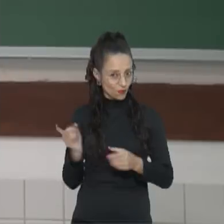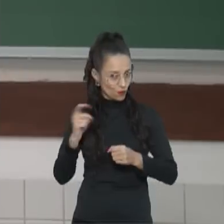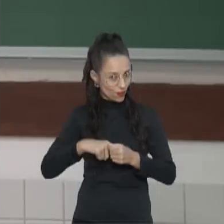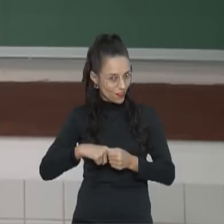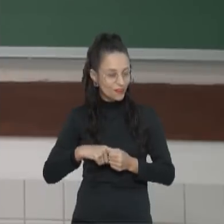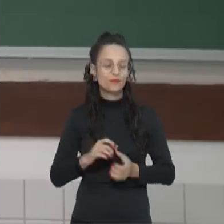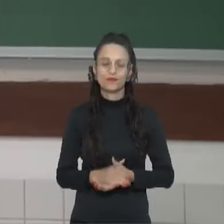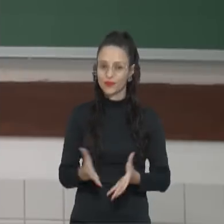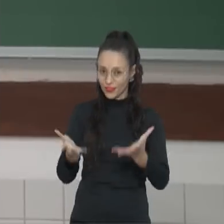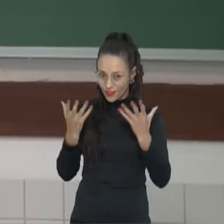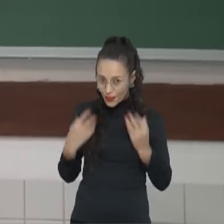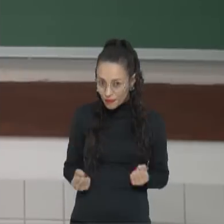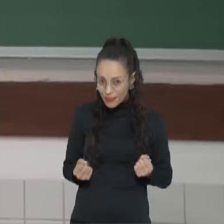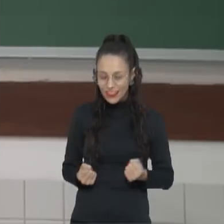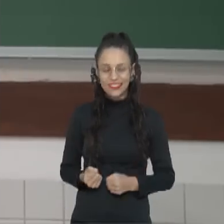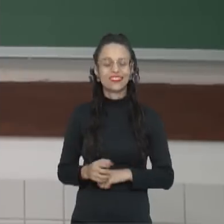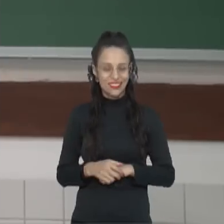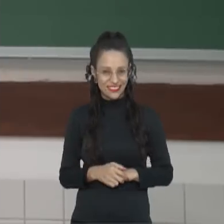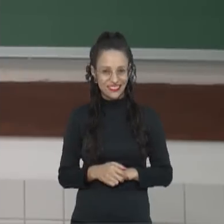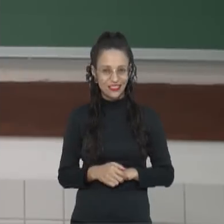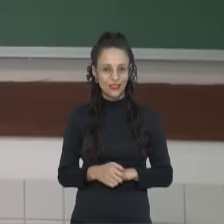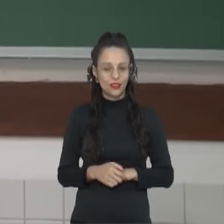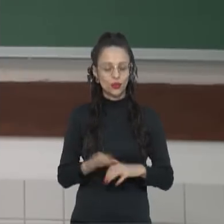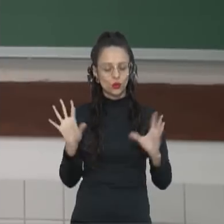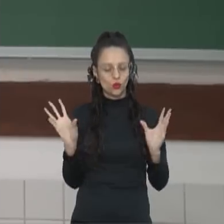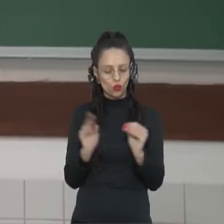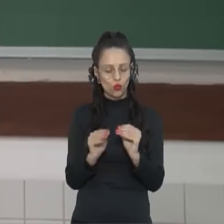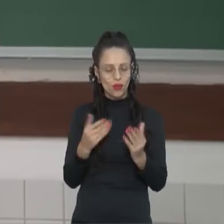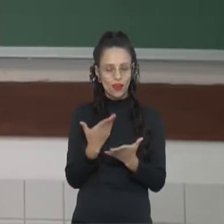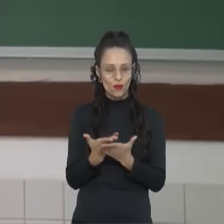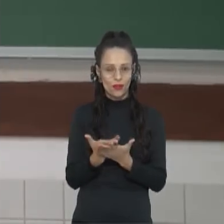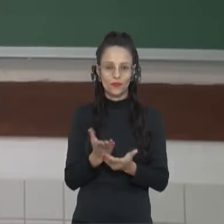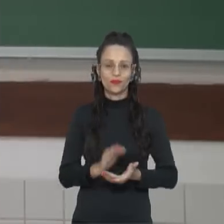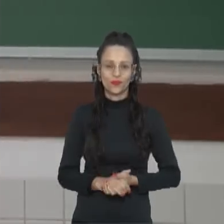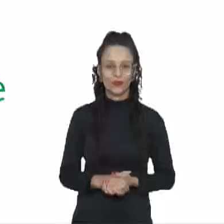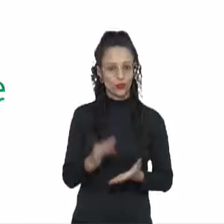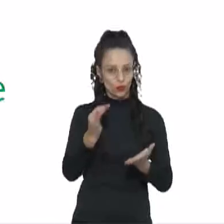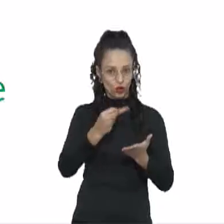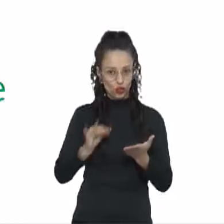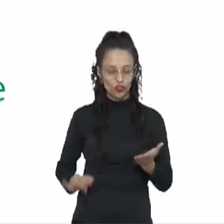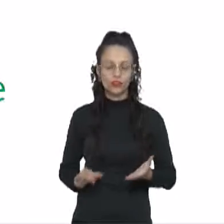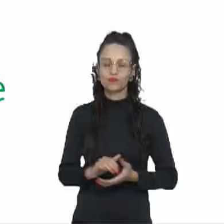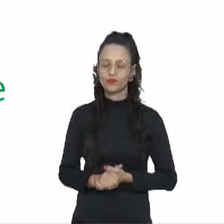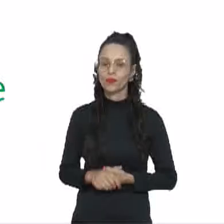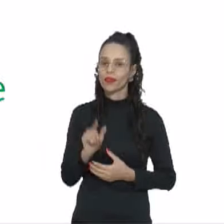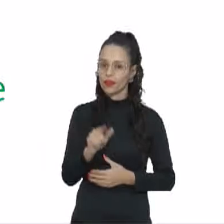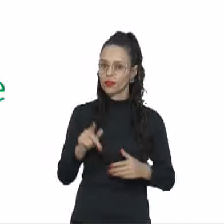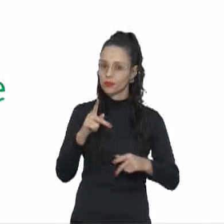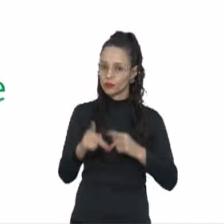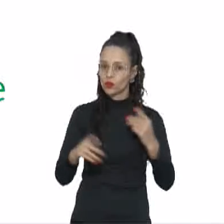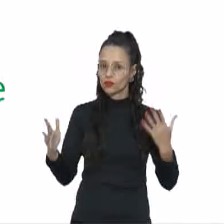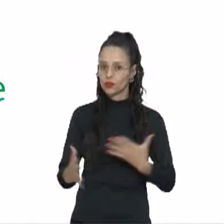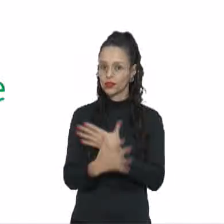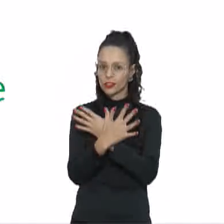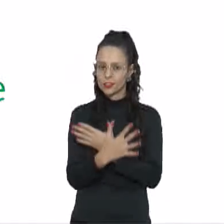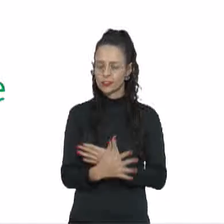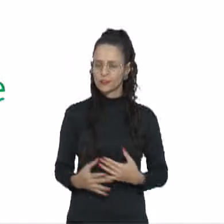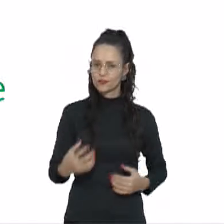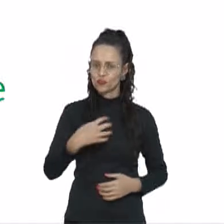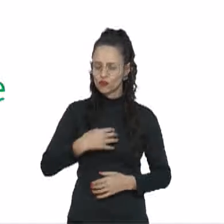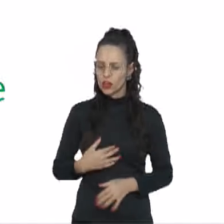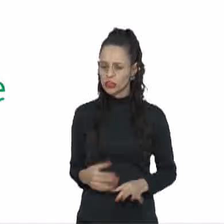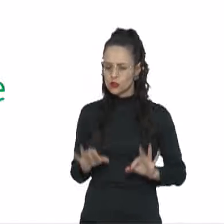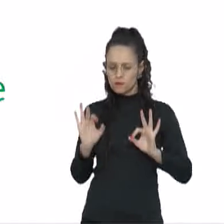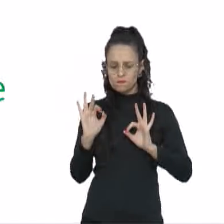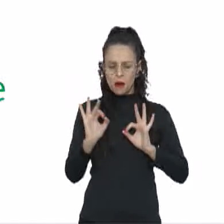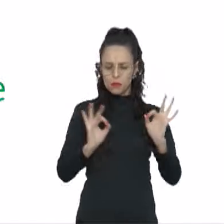Voltei. Vamos lá, pela última vez. Vamos concluir a nossa aula e corrigir. Os incas adquiriram uma técnica impecável,